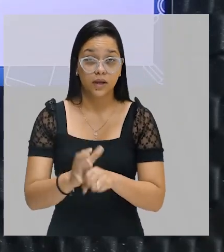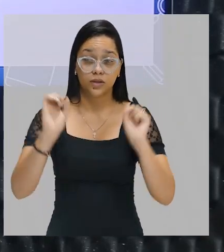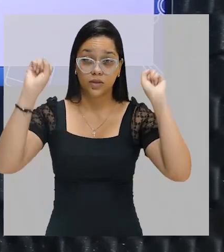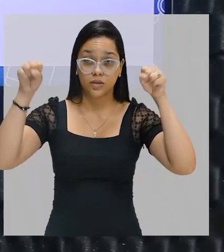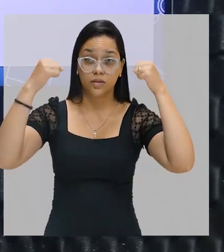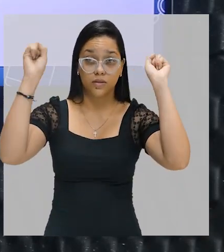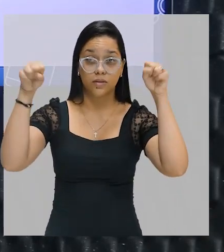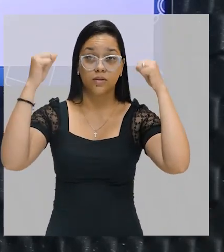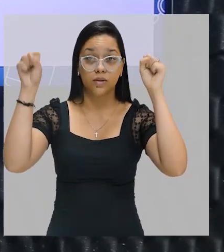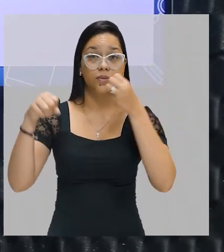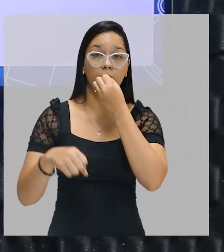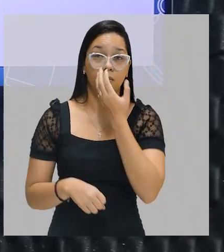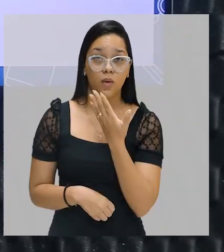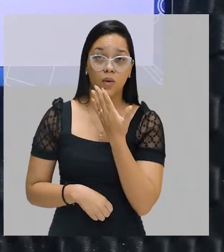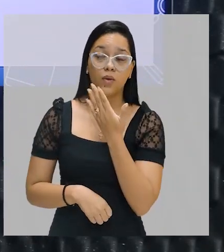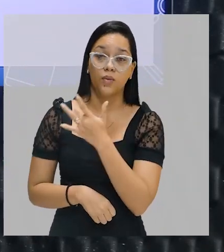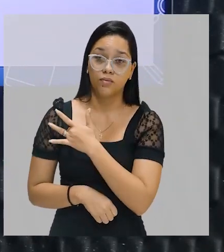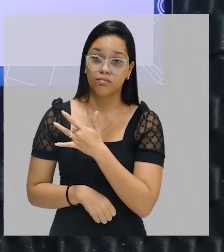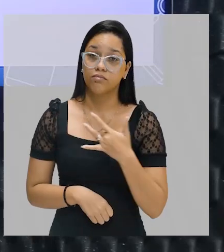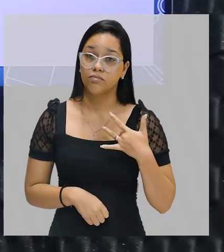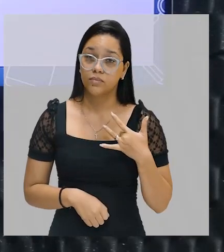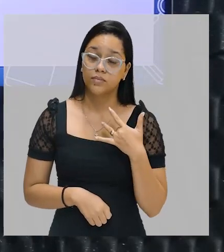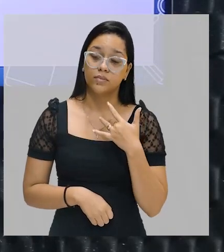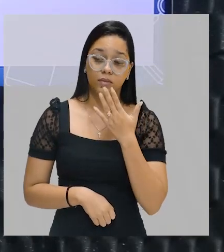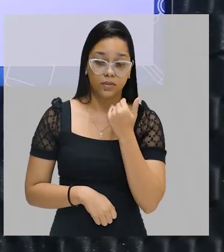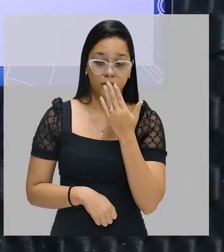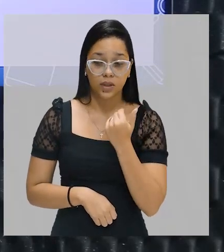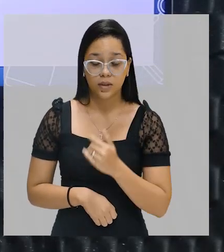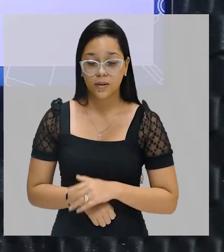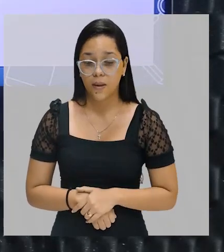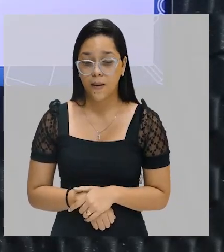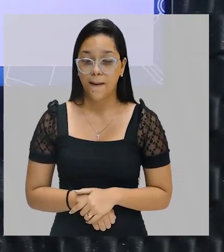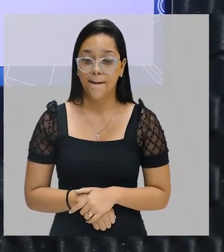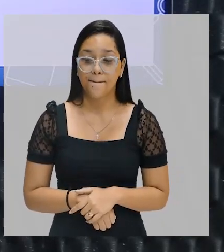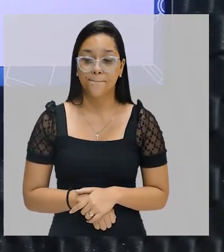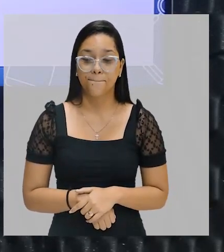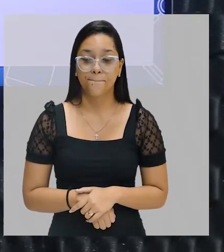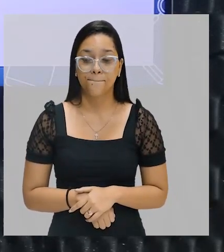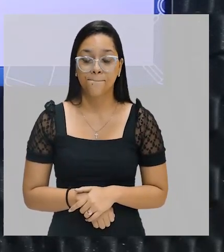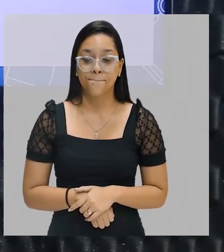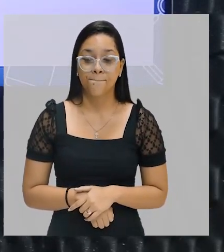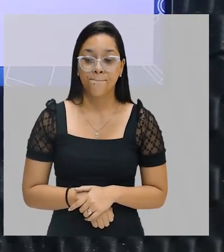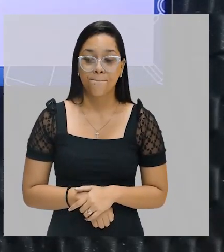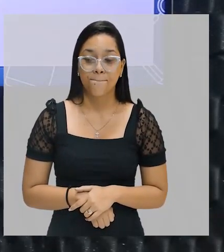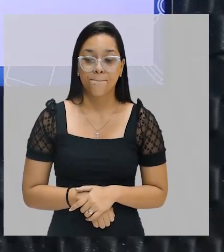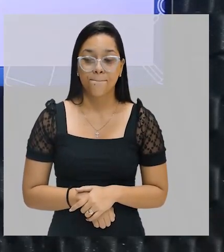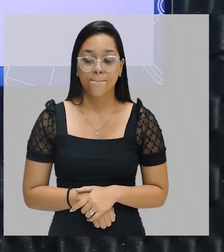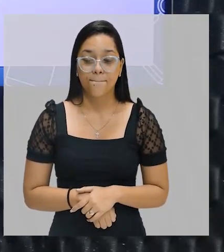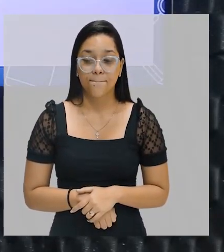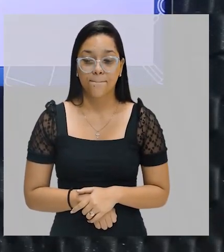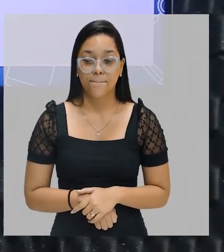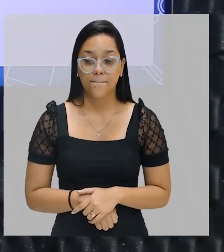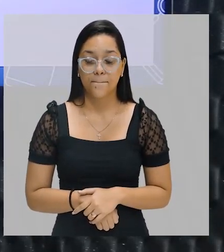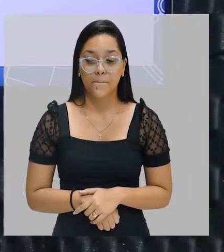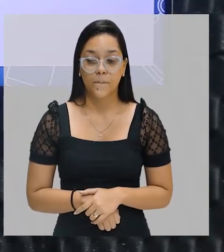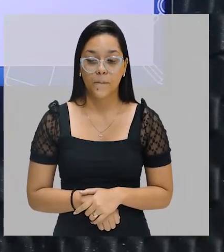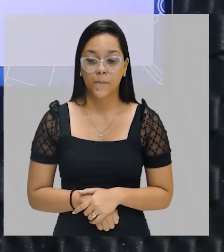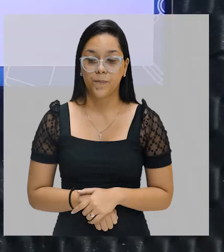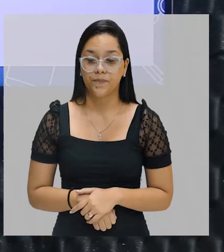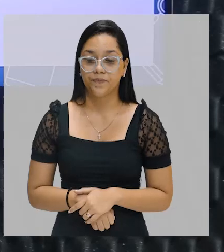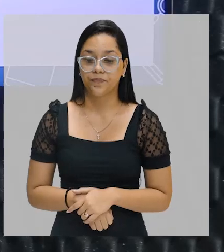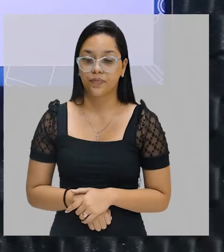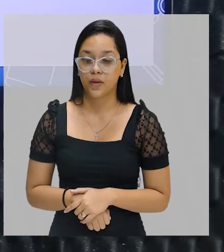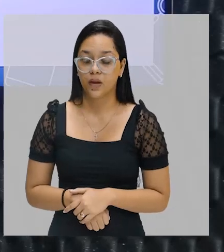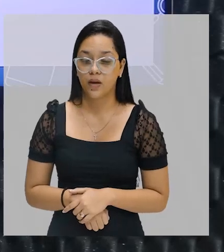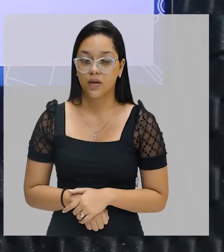exercícios físicos e uma boa alimentação. Em alguns casos, a boa notícia é que a perda de peso leva à cura,